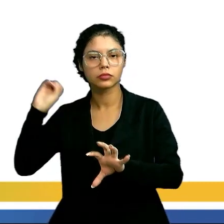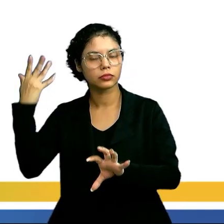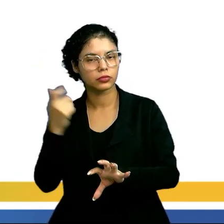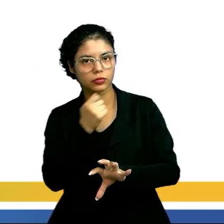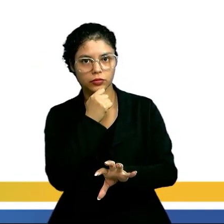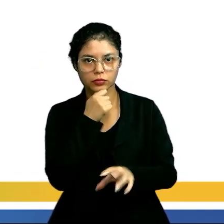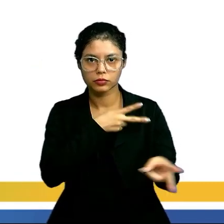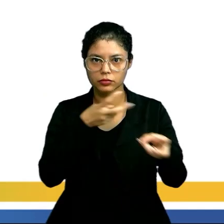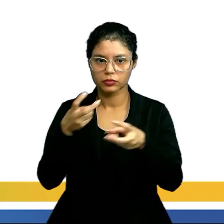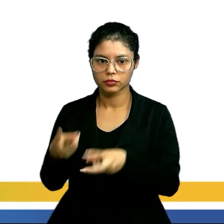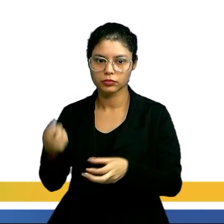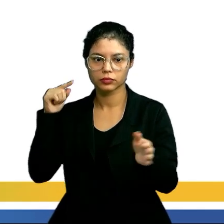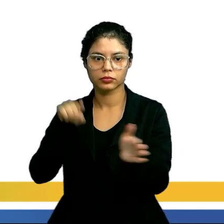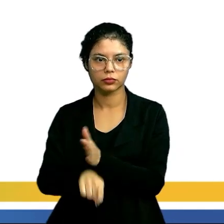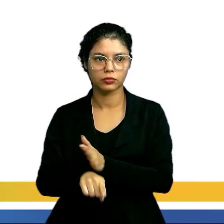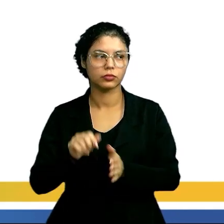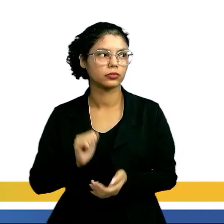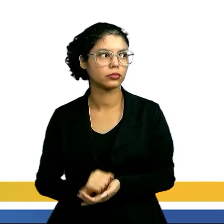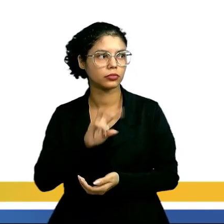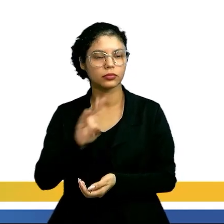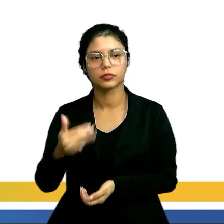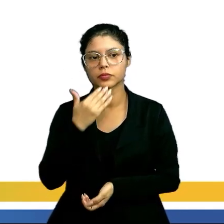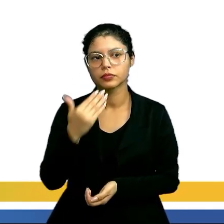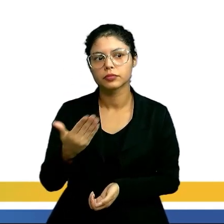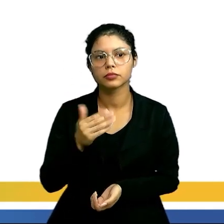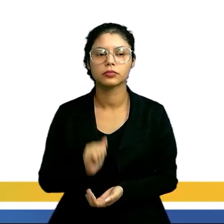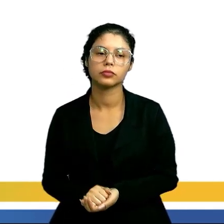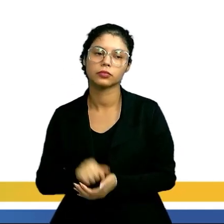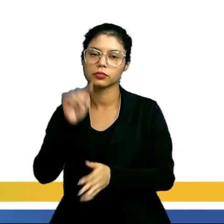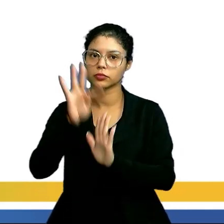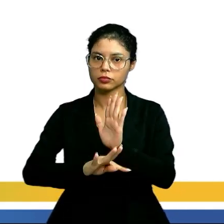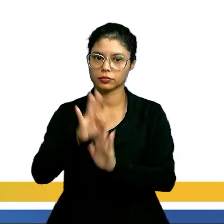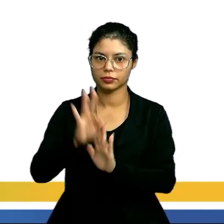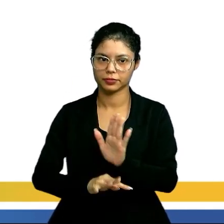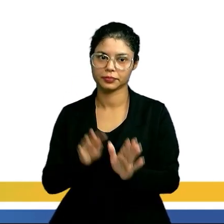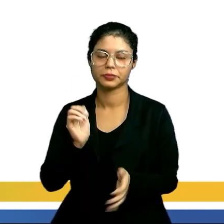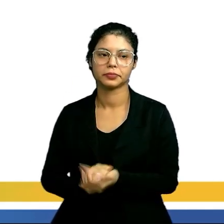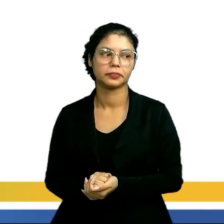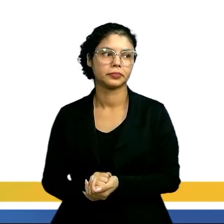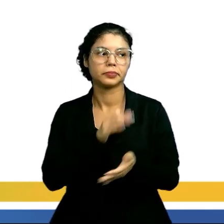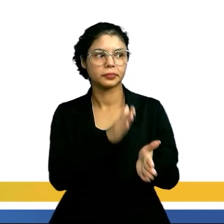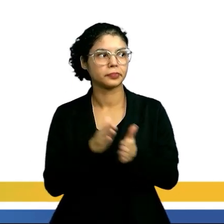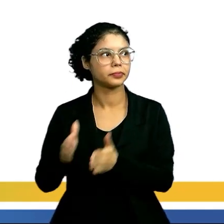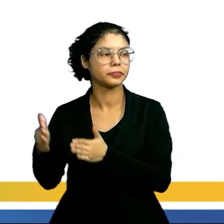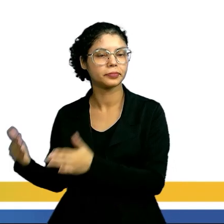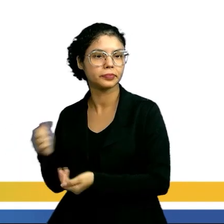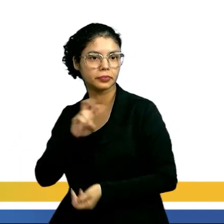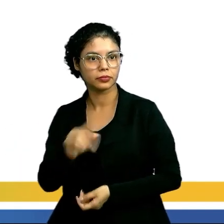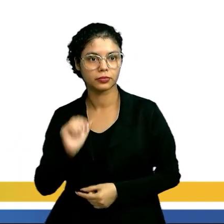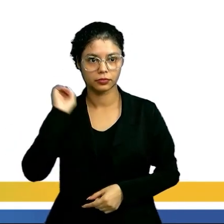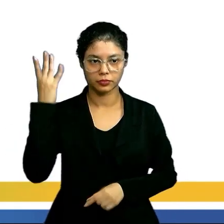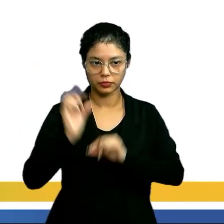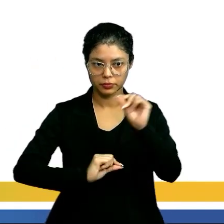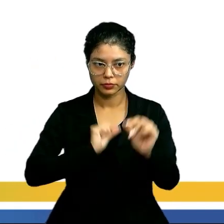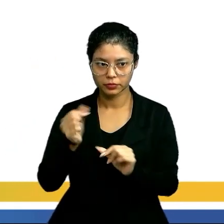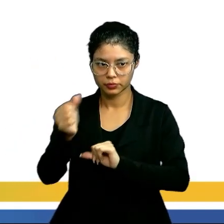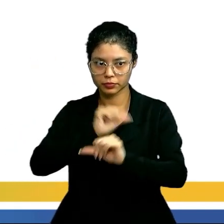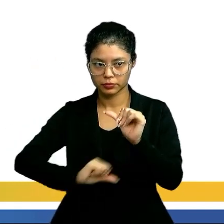lembrar que o K de quilo, eles nos equivale, na física, a 10 elevado a 3. Nesse caso, então, temos